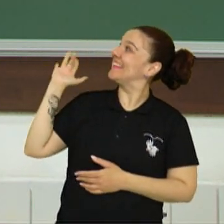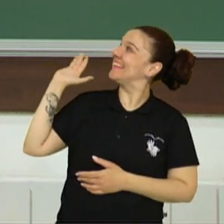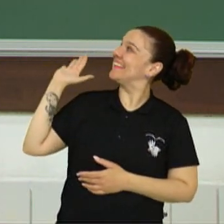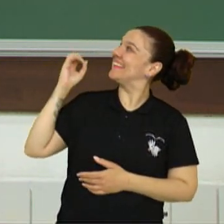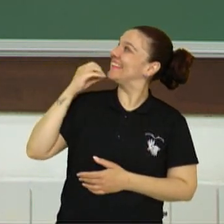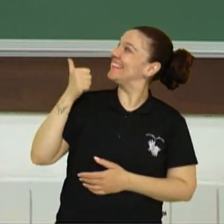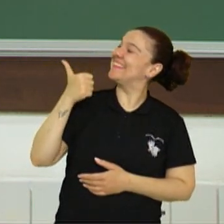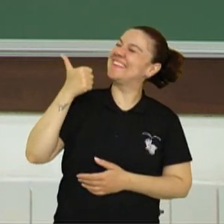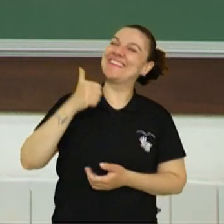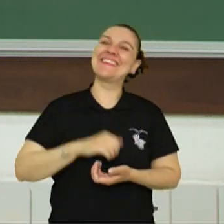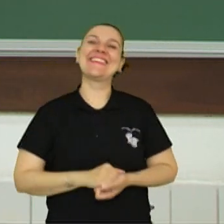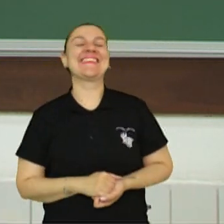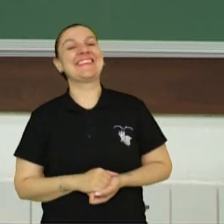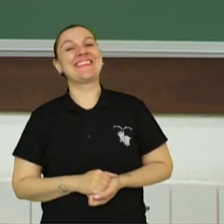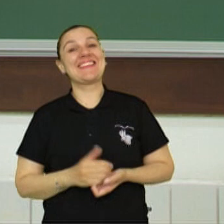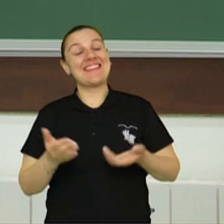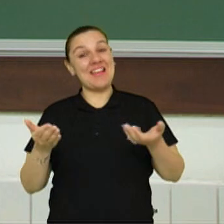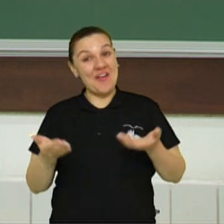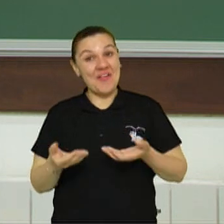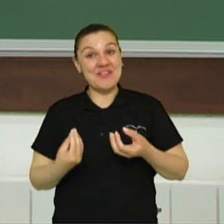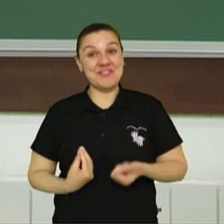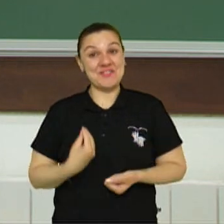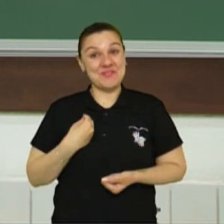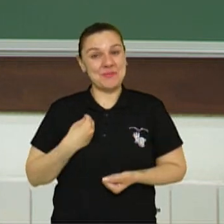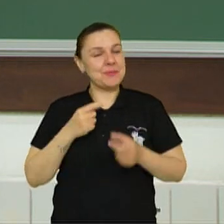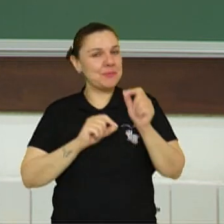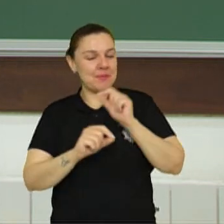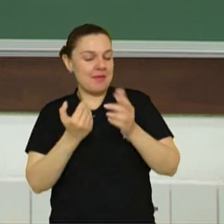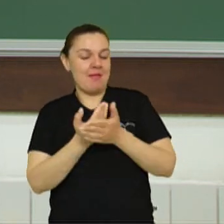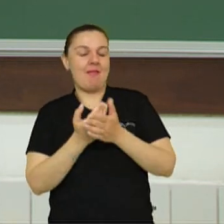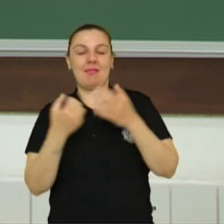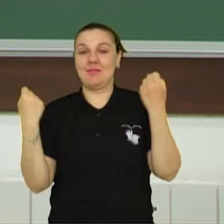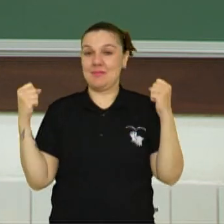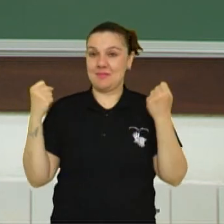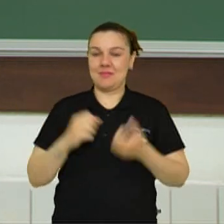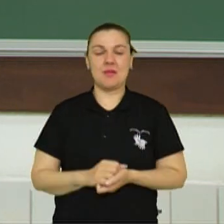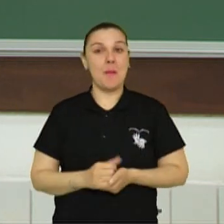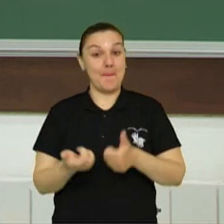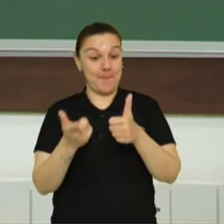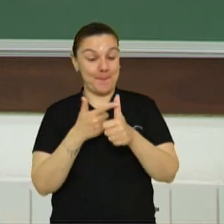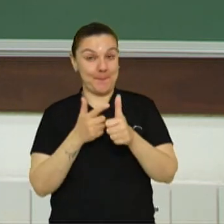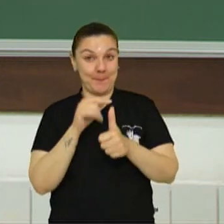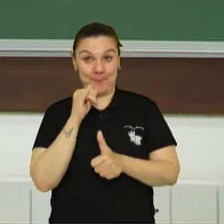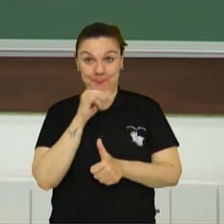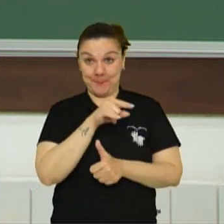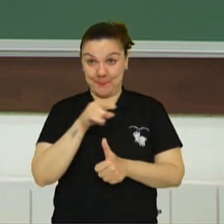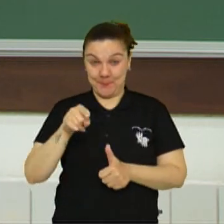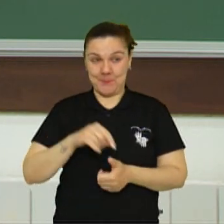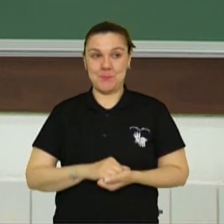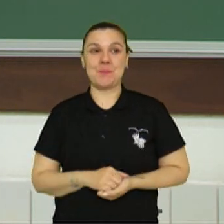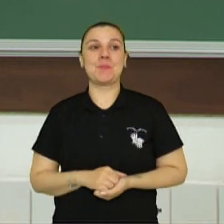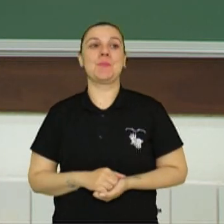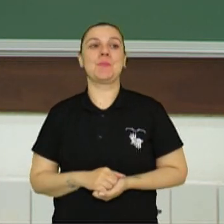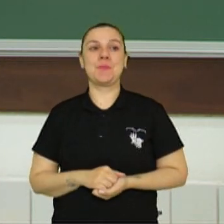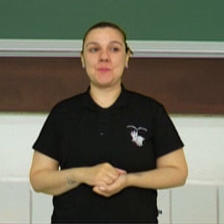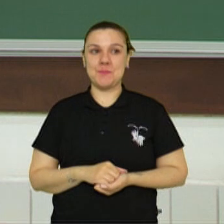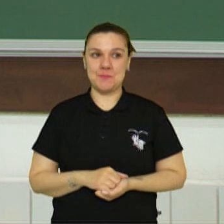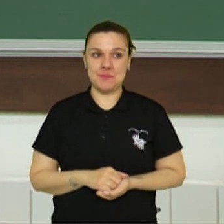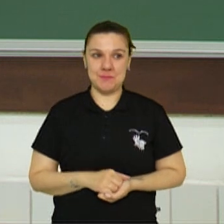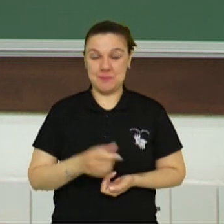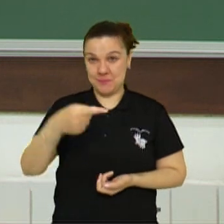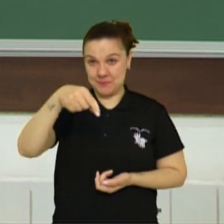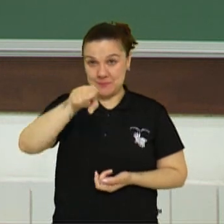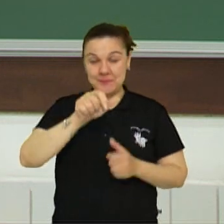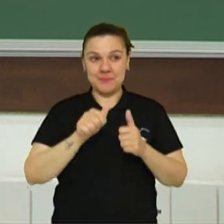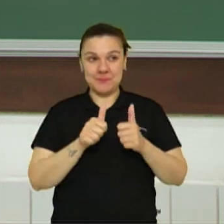Fran, tudo bem? E a gente está aqui para mais uma aula de educação física, tá? Antes da gente iniciar, eu quero trazer alguns avisos importantes